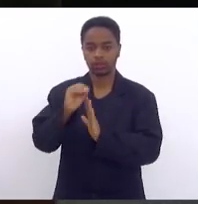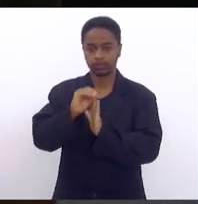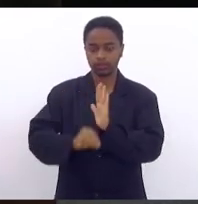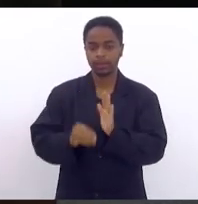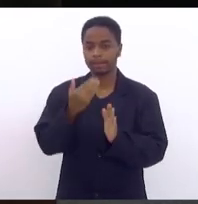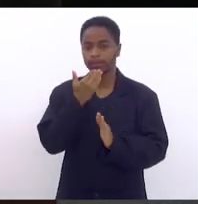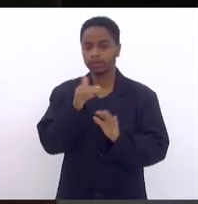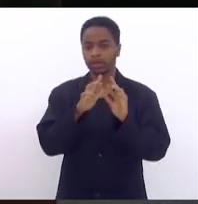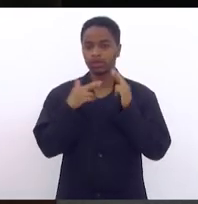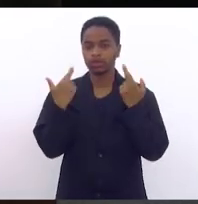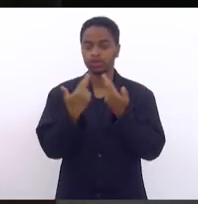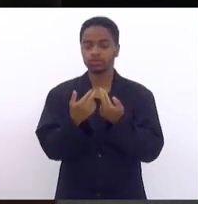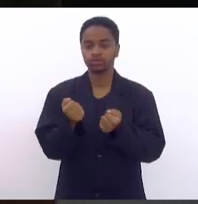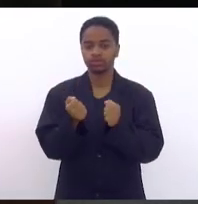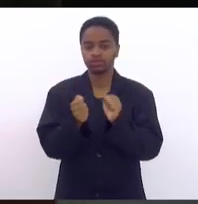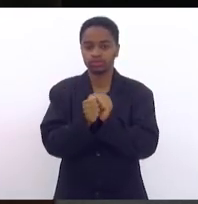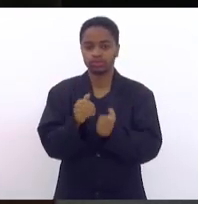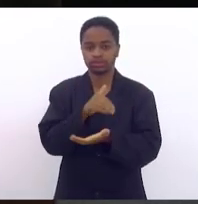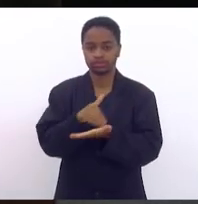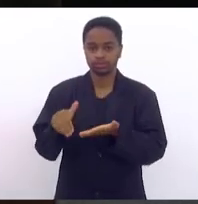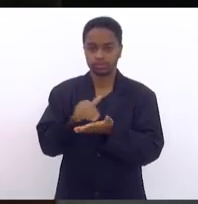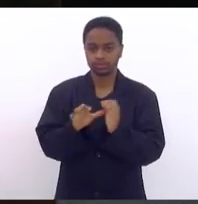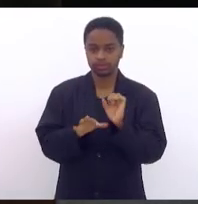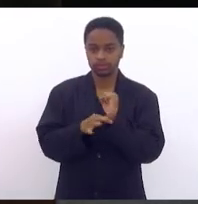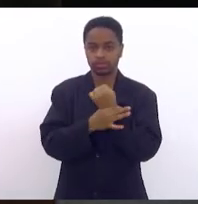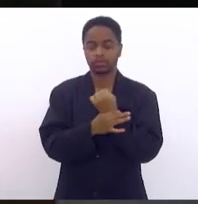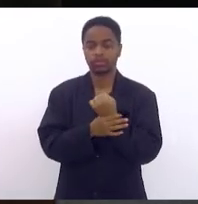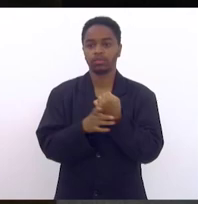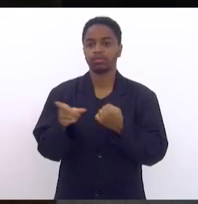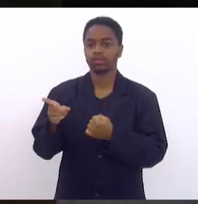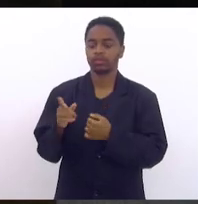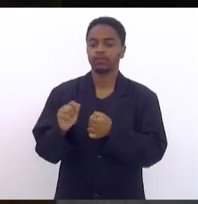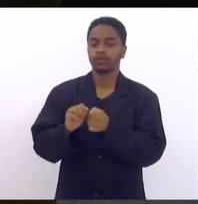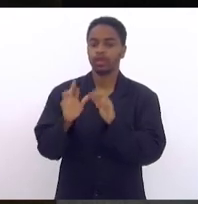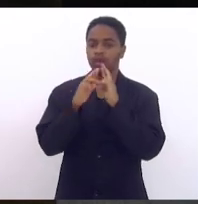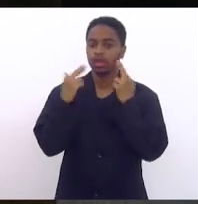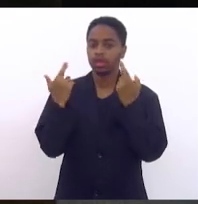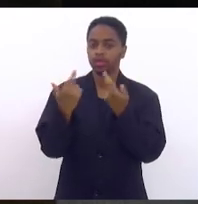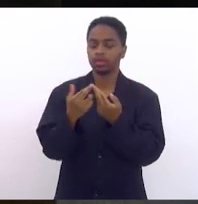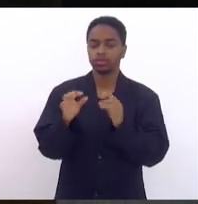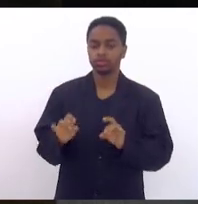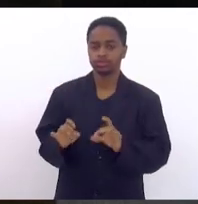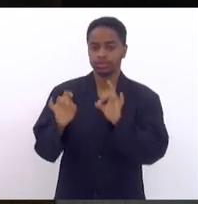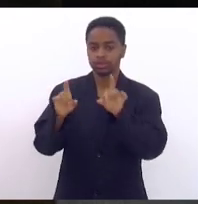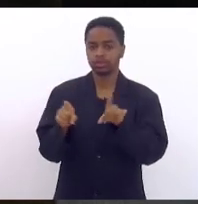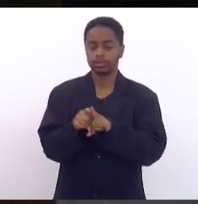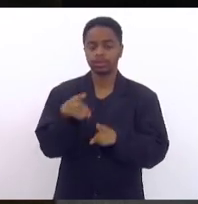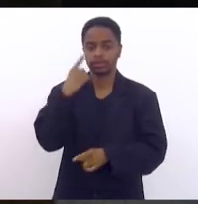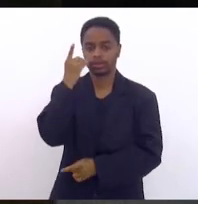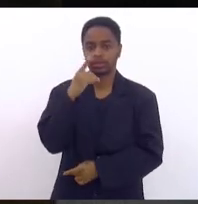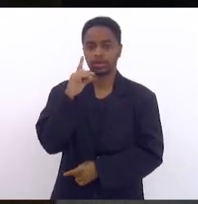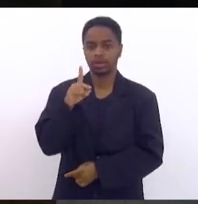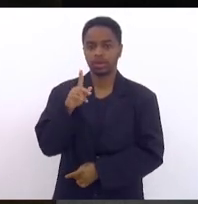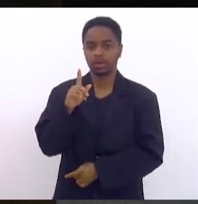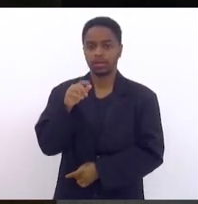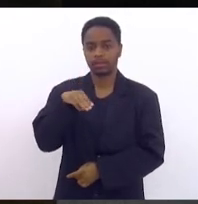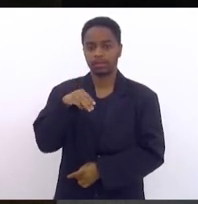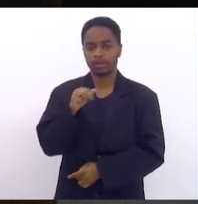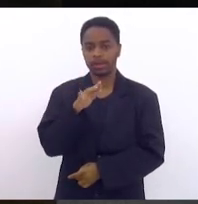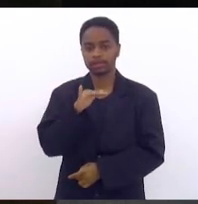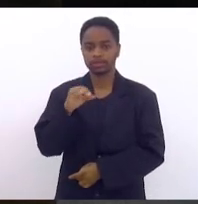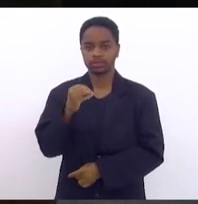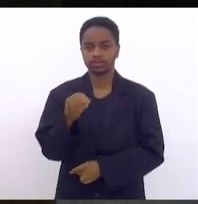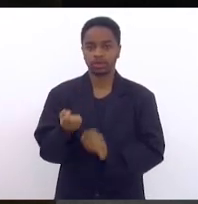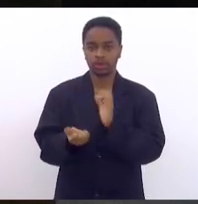de Segurança, Vossa Excelência deferiu a realização da reunião extraordinária, deputado Gualberto organizou a reunião, hoje estivemos presentes, e